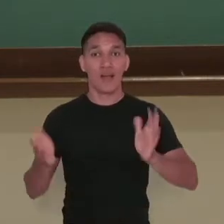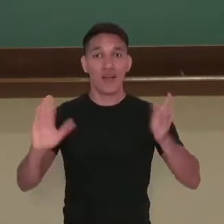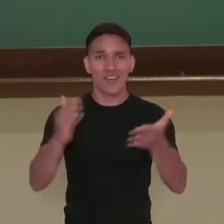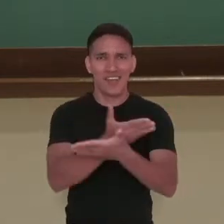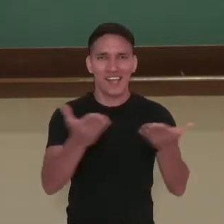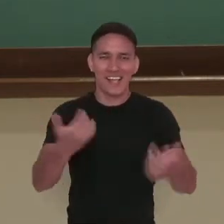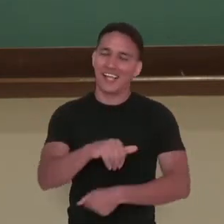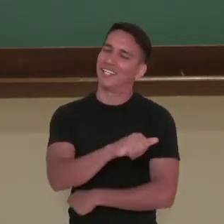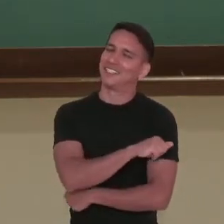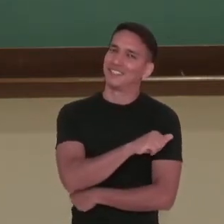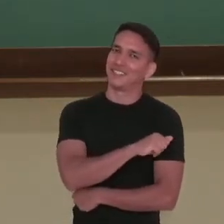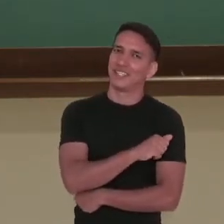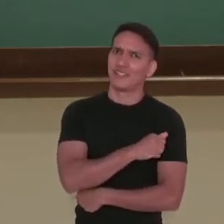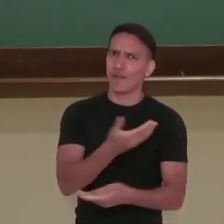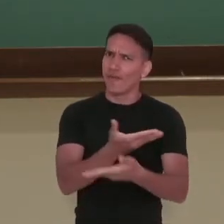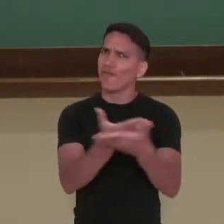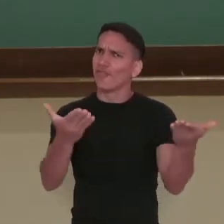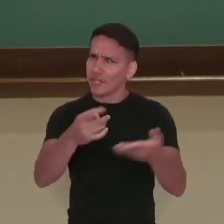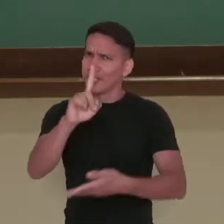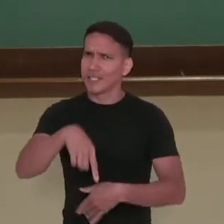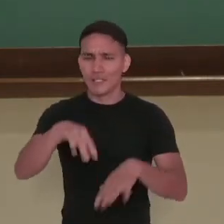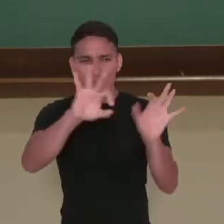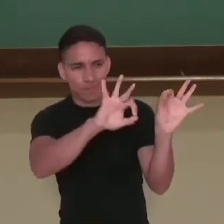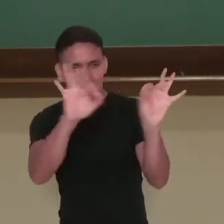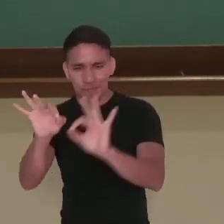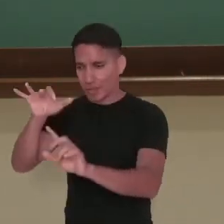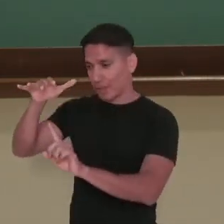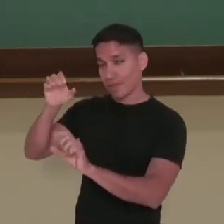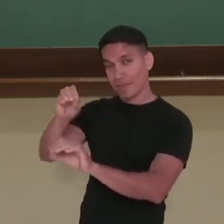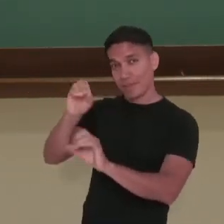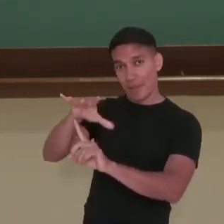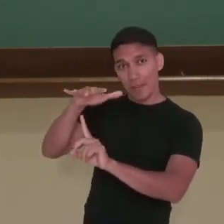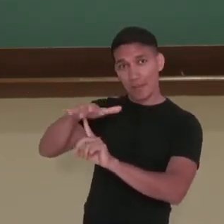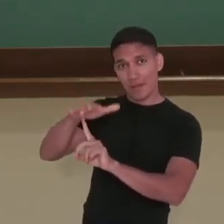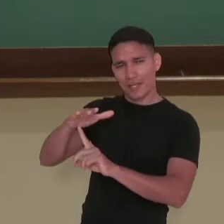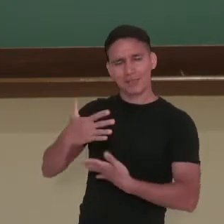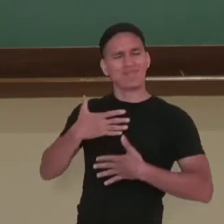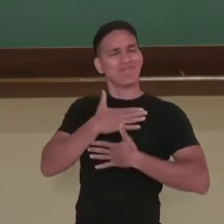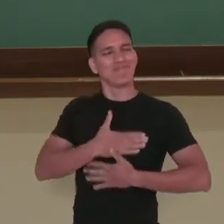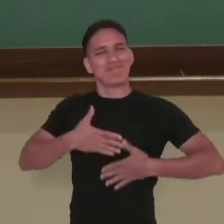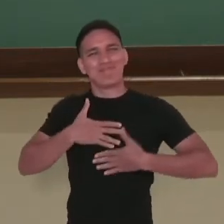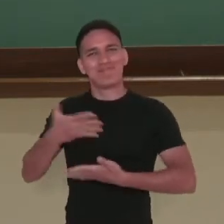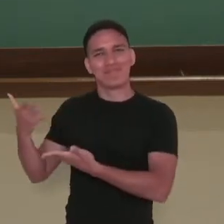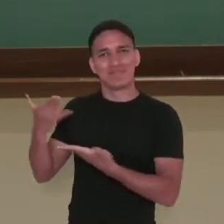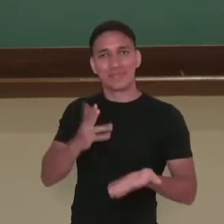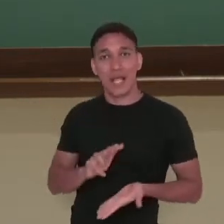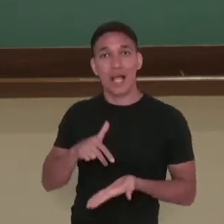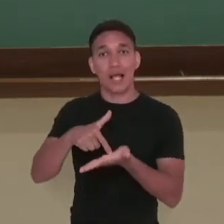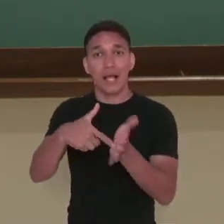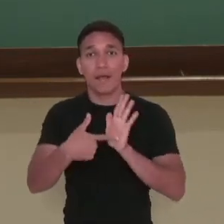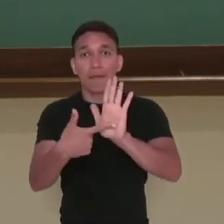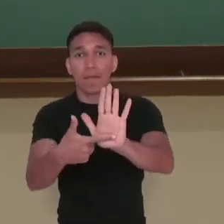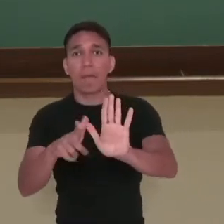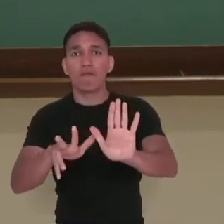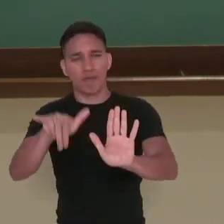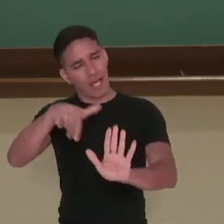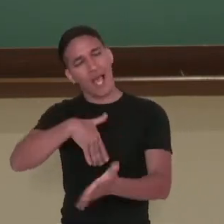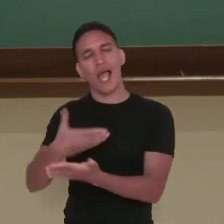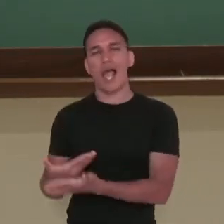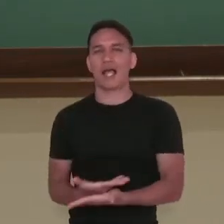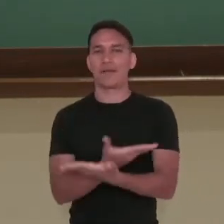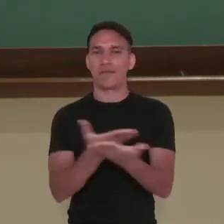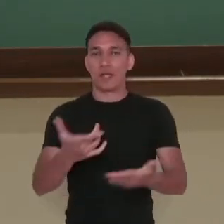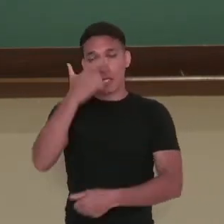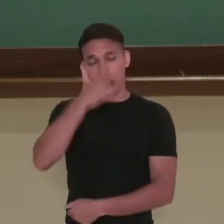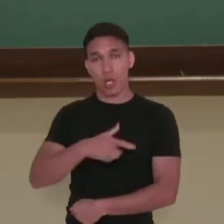Olá, estudante! Você que assiste às aulas Paraná, que satisfação imensa trazer aqui mais uma aula para você.